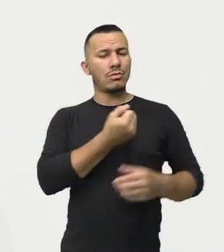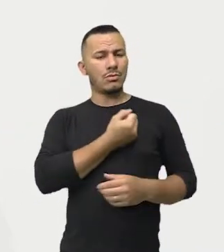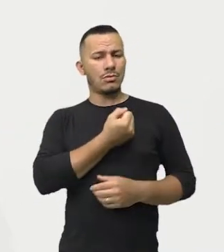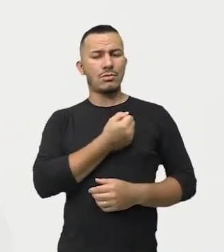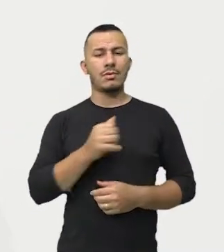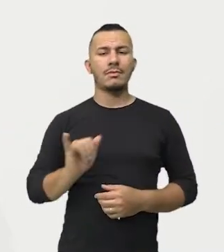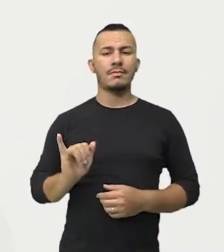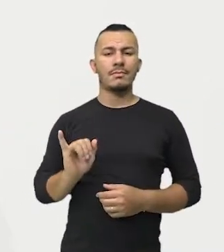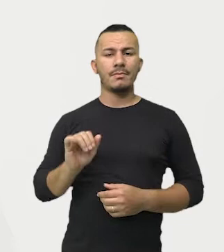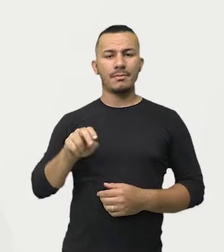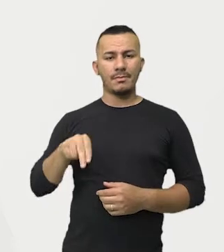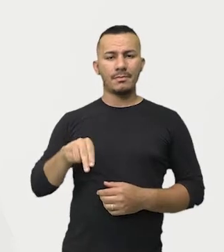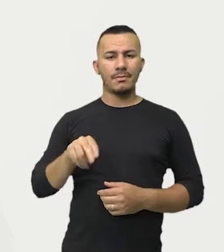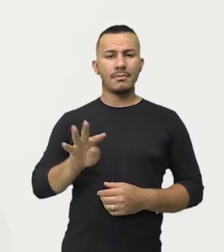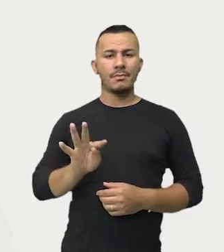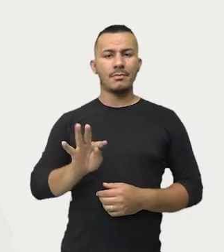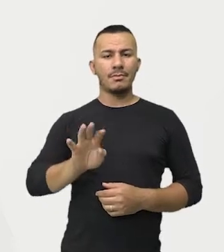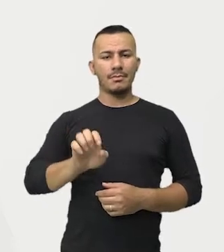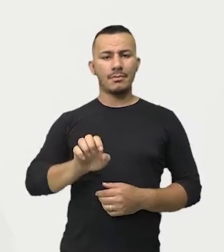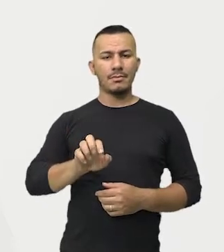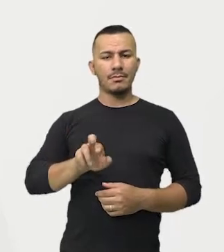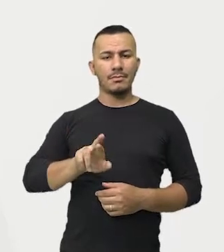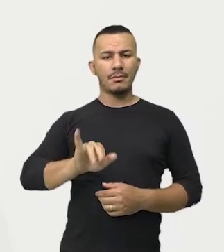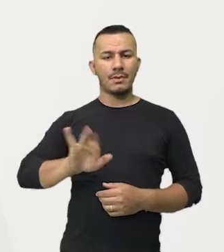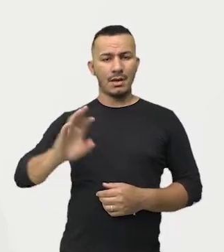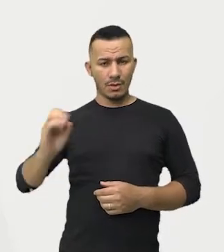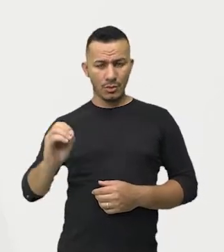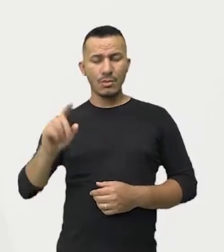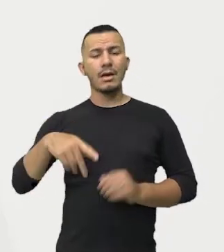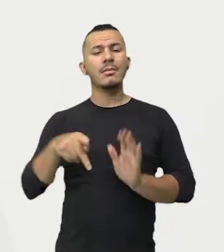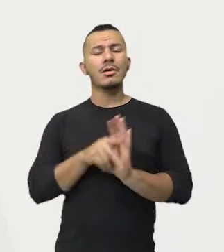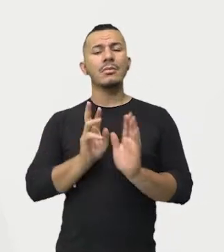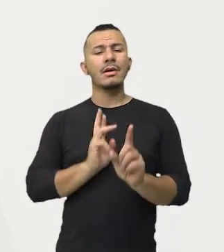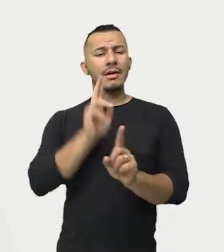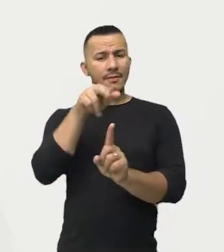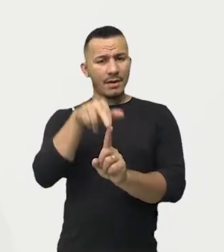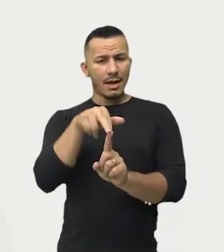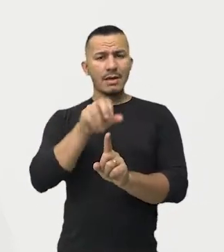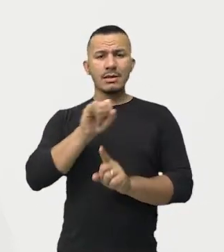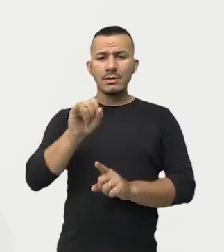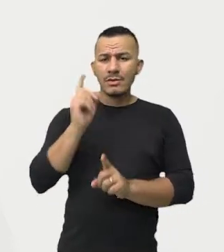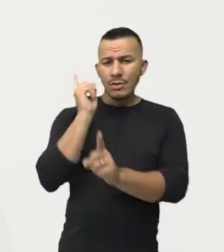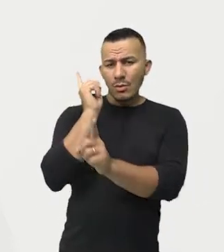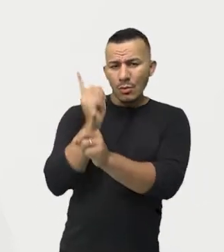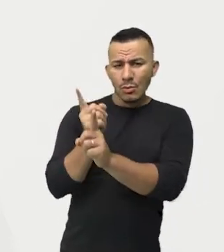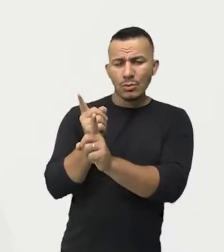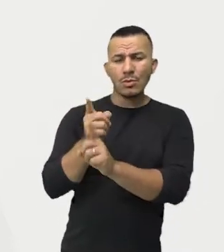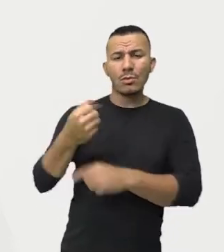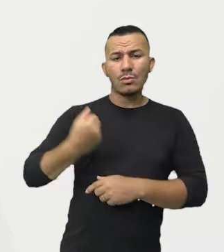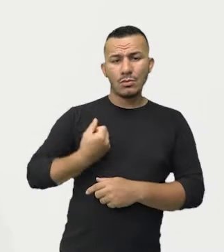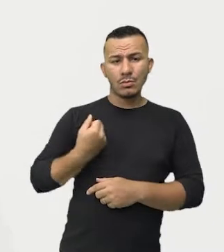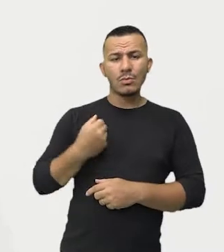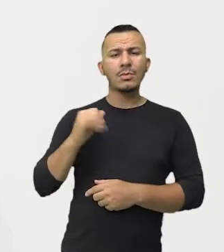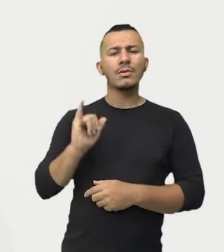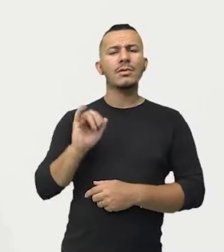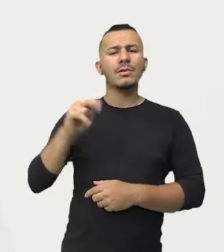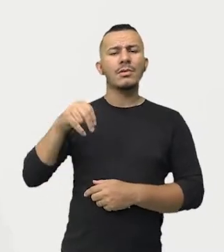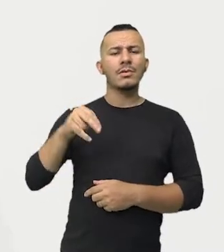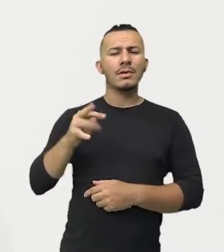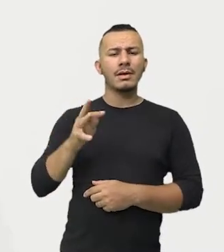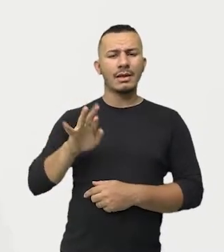é tendo os números inteiros como referência, que aí então a gente vai